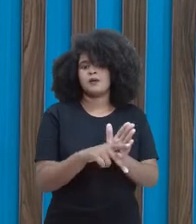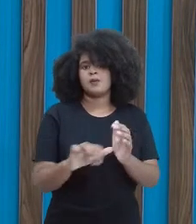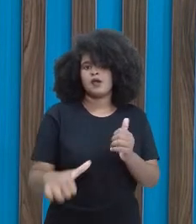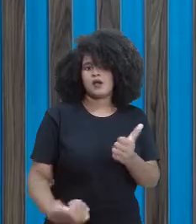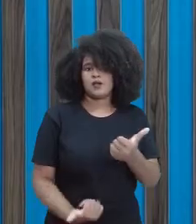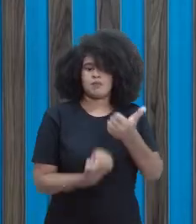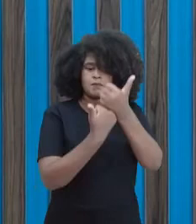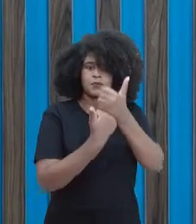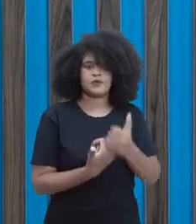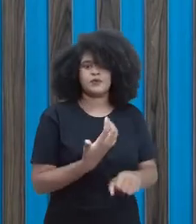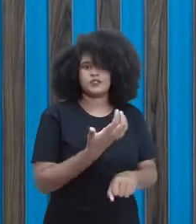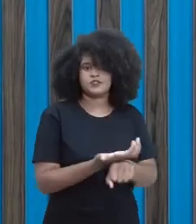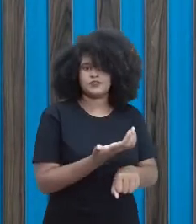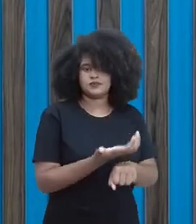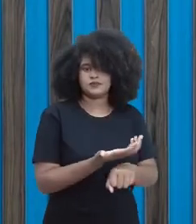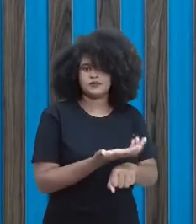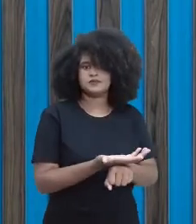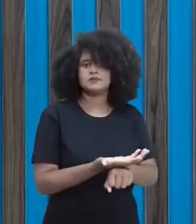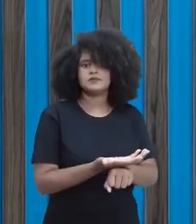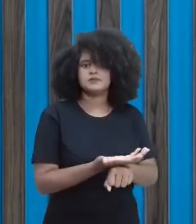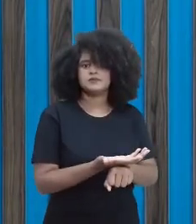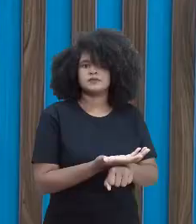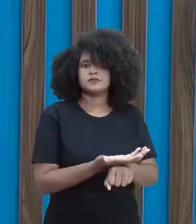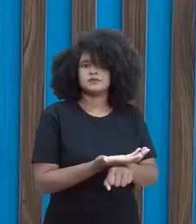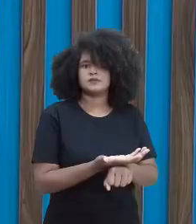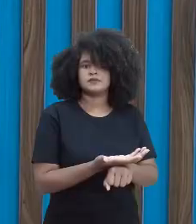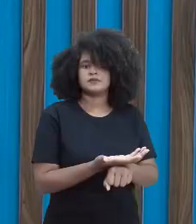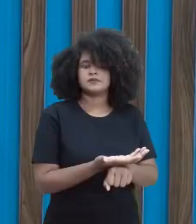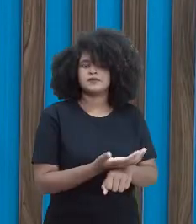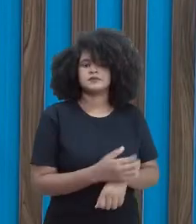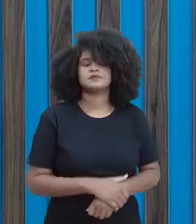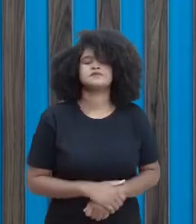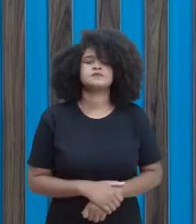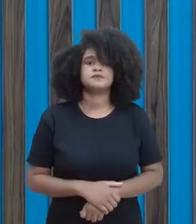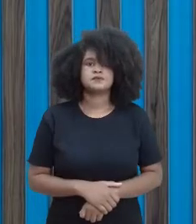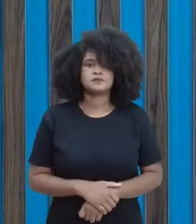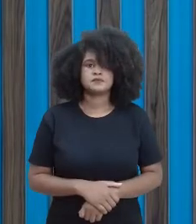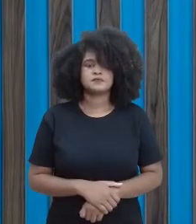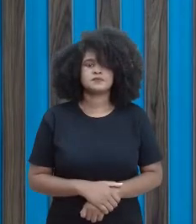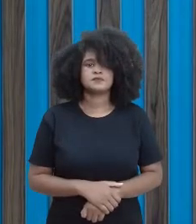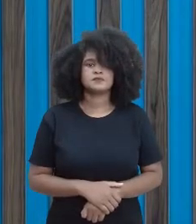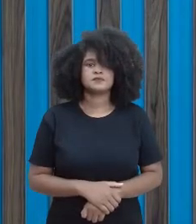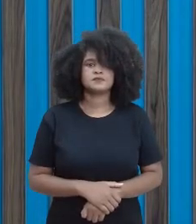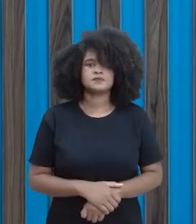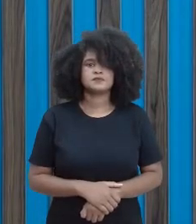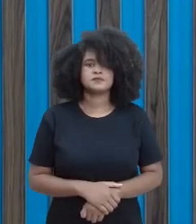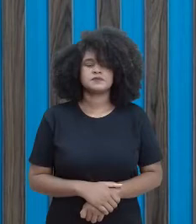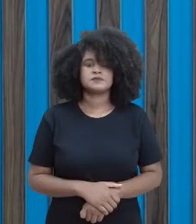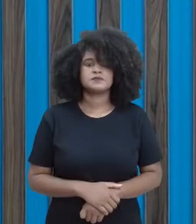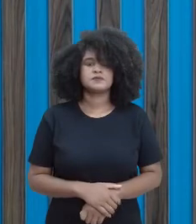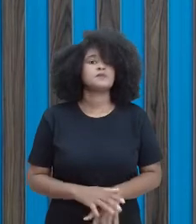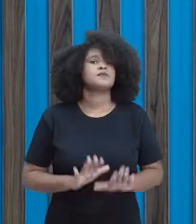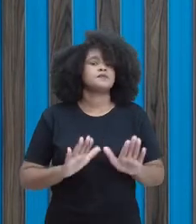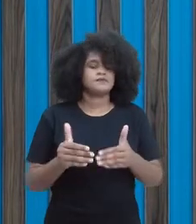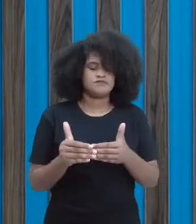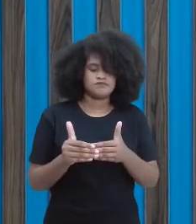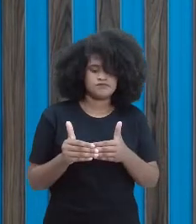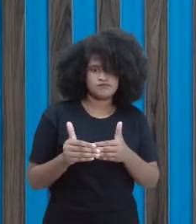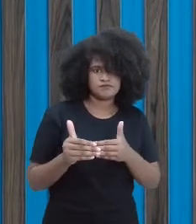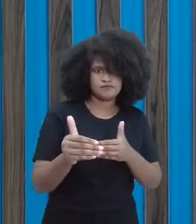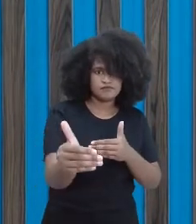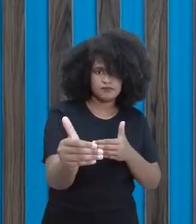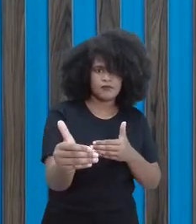Auxiliar de disciplina. Então, chefe de disciplina. Chefe de disciplina, isso. Né? E, mais tarde,